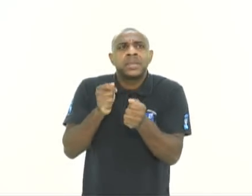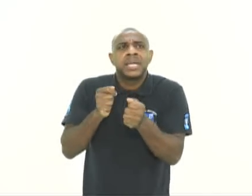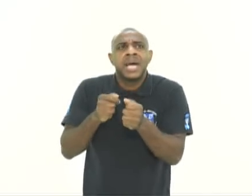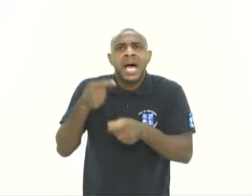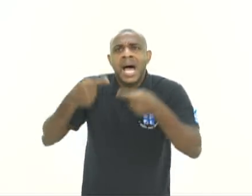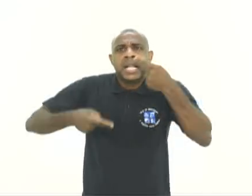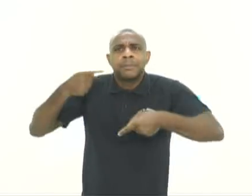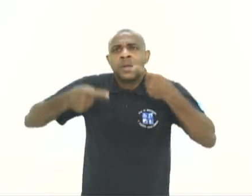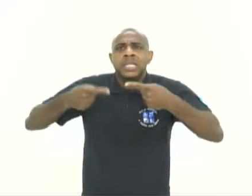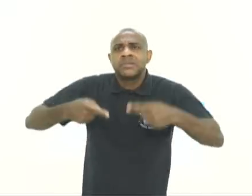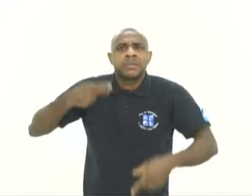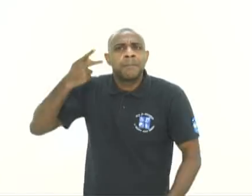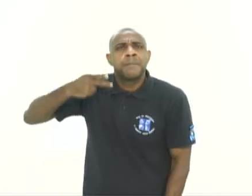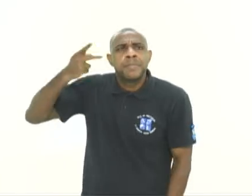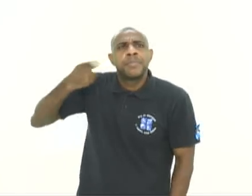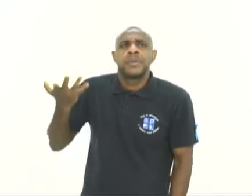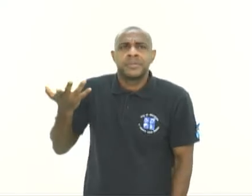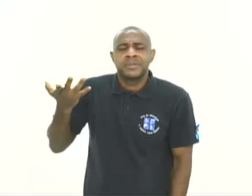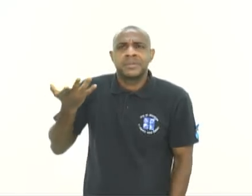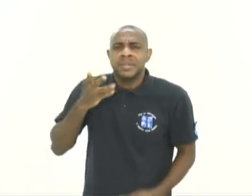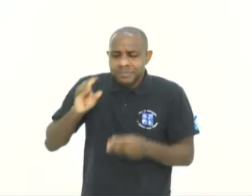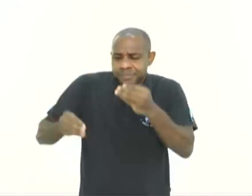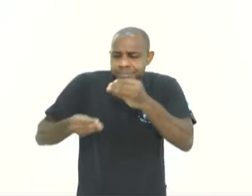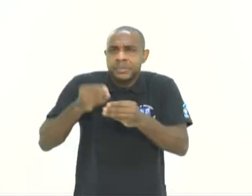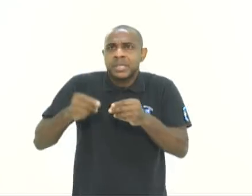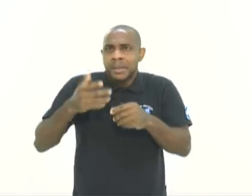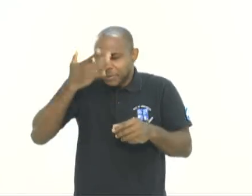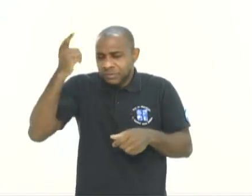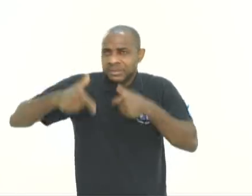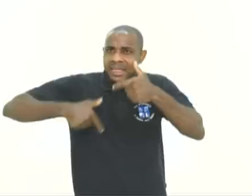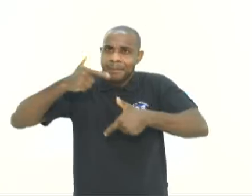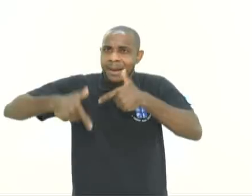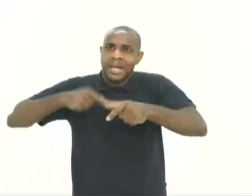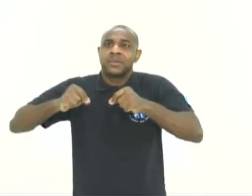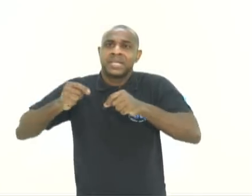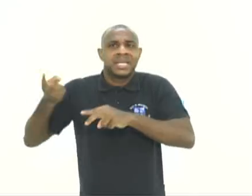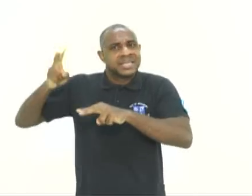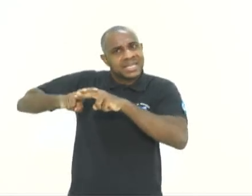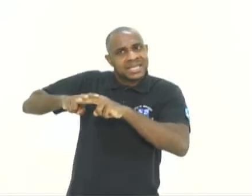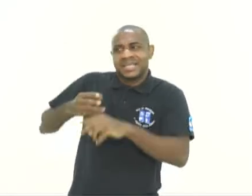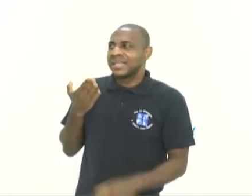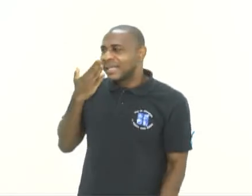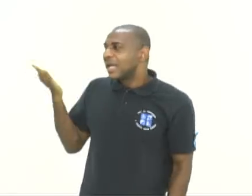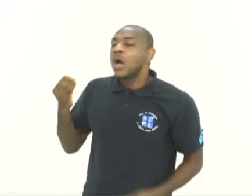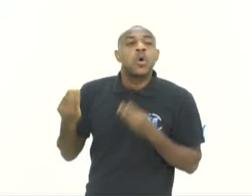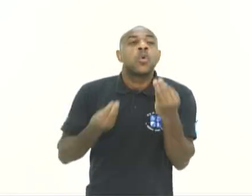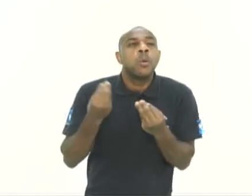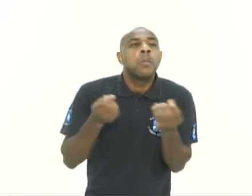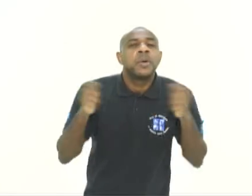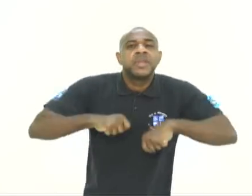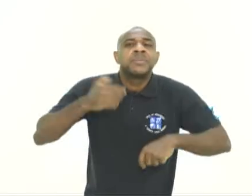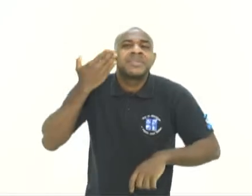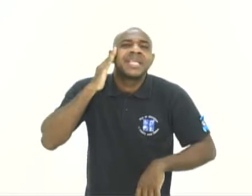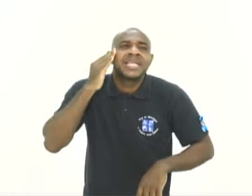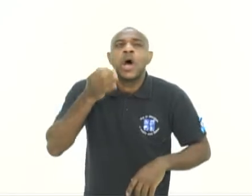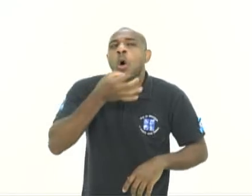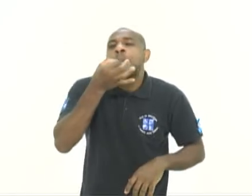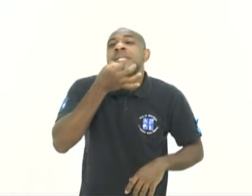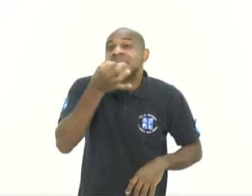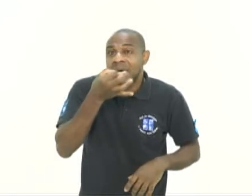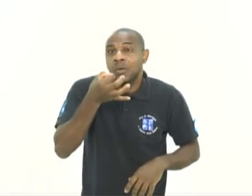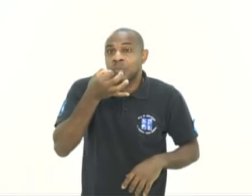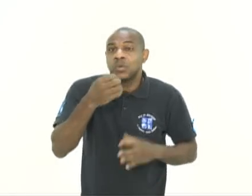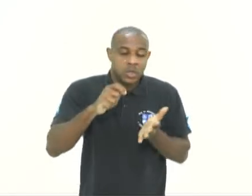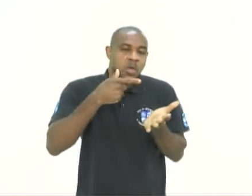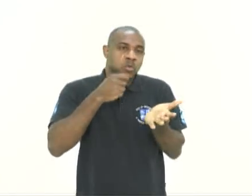públicas implementadas pelos agentes públicos. Como podemos entender a opinião do autor nesse trecho e como podemos